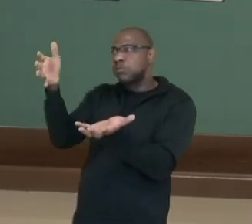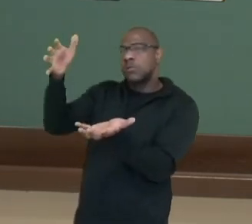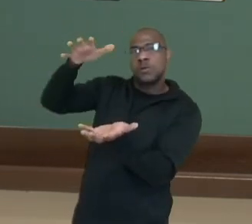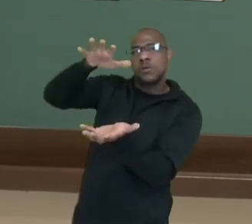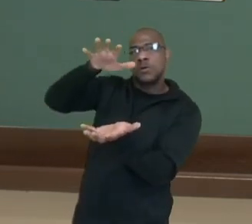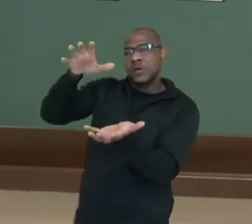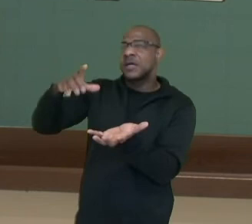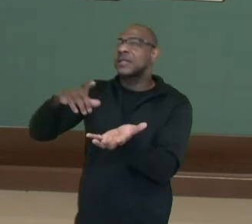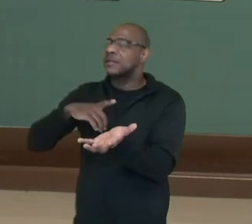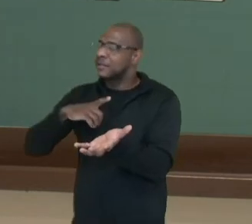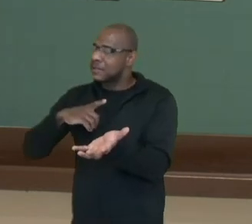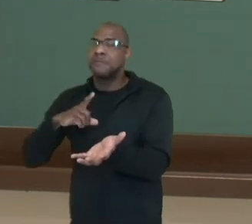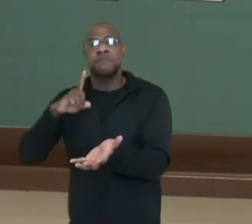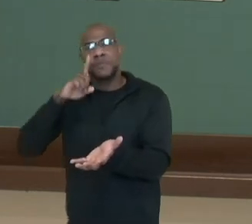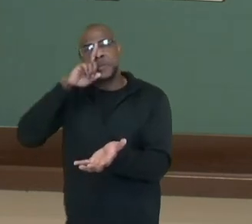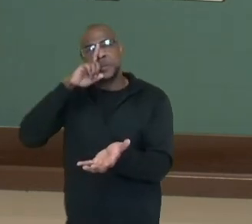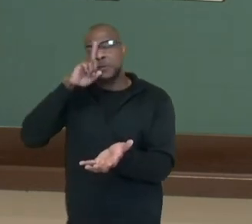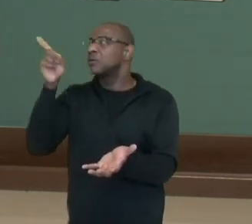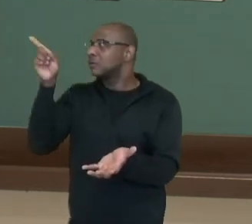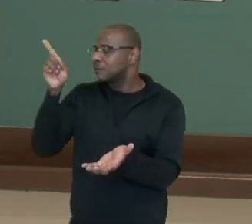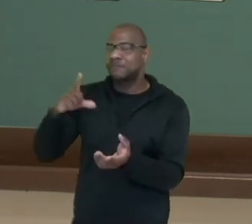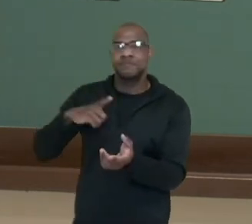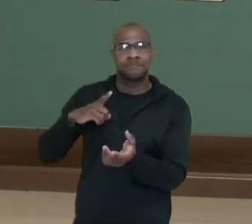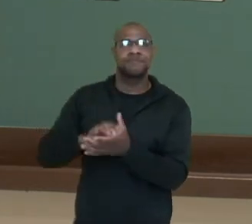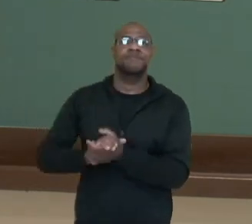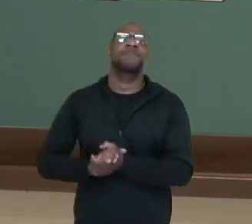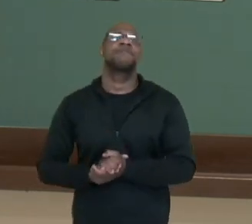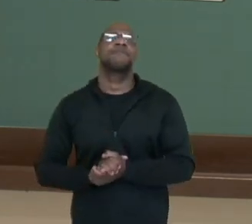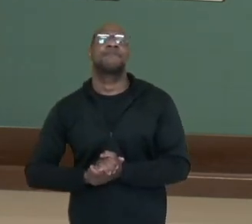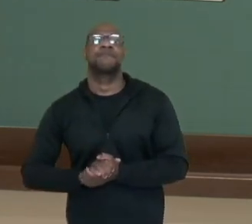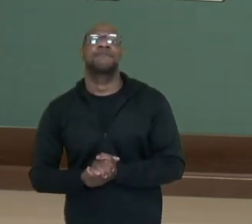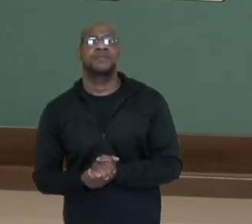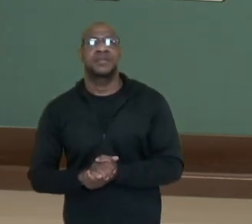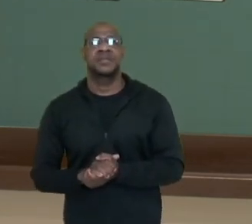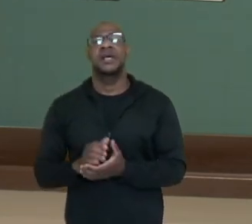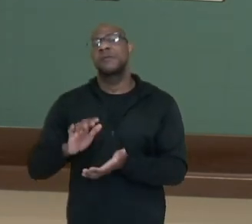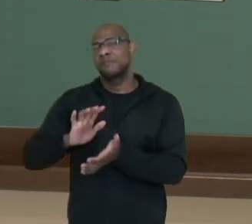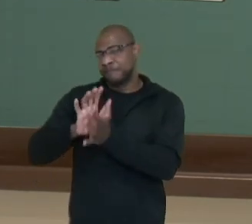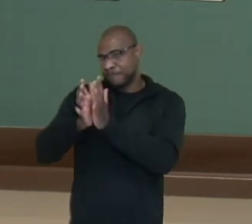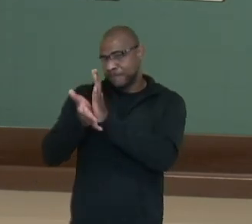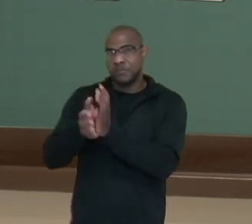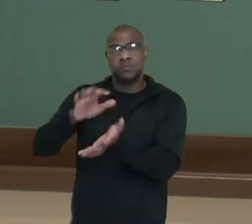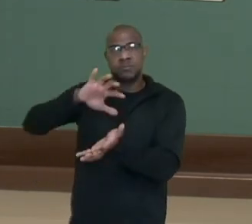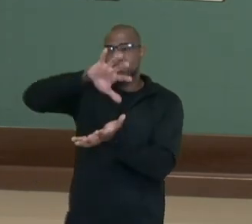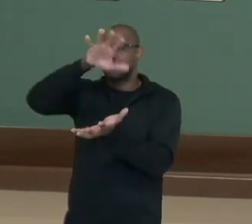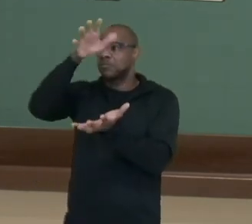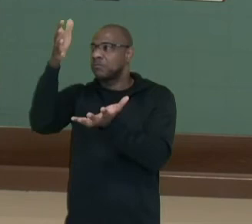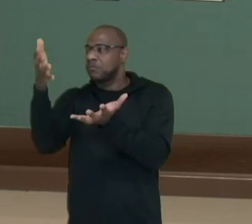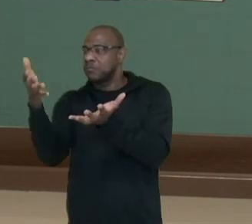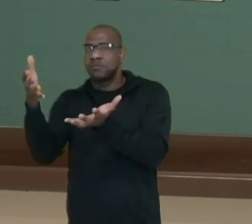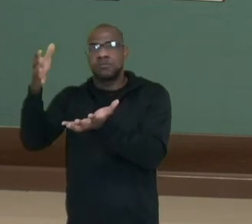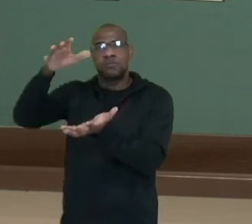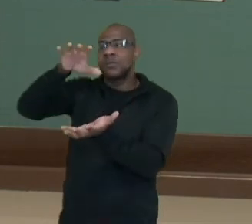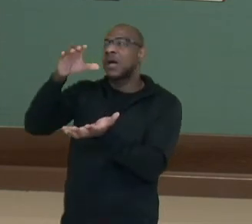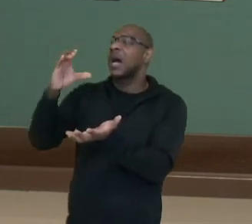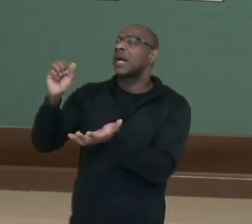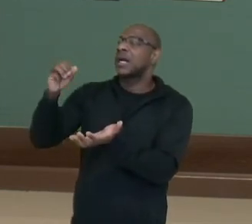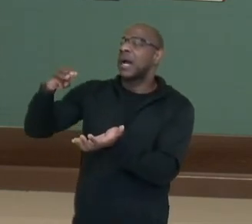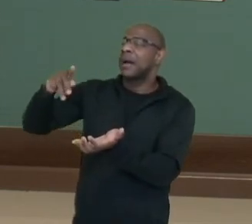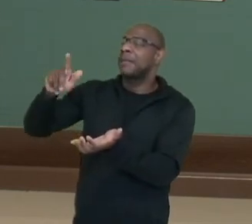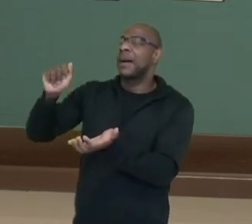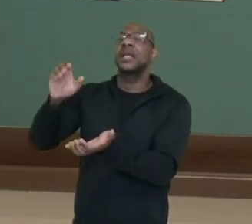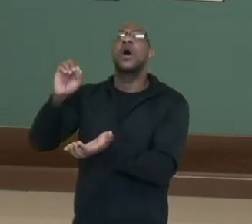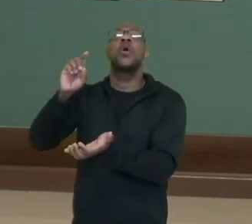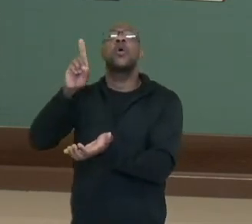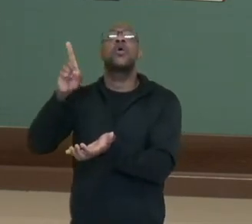prejudicando, estão sendo liberados e provocando ali a destruição da camada de ozônio. E o principal gás